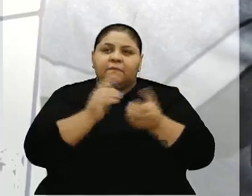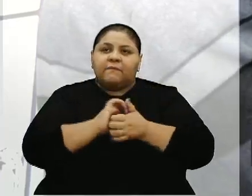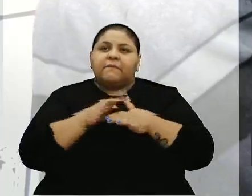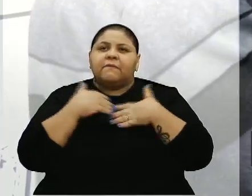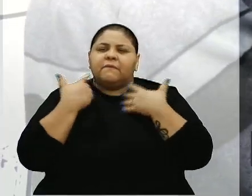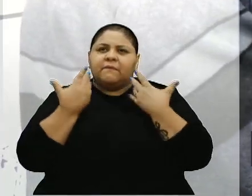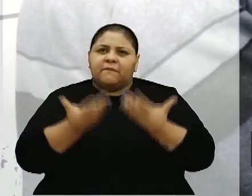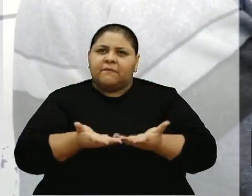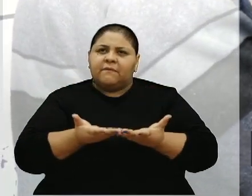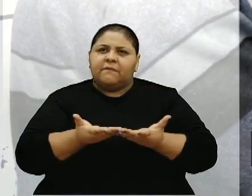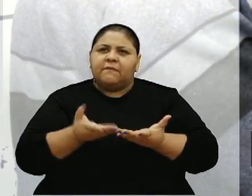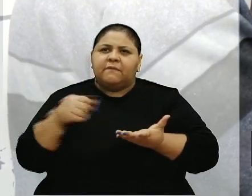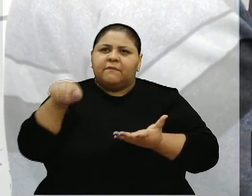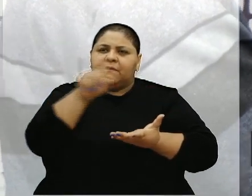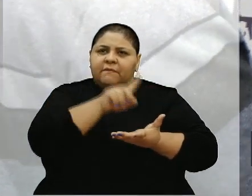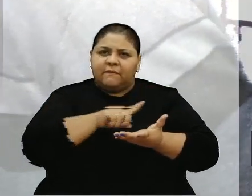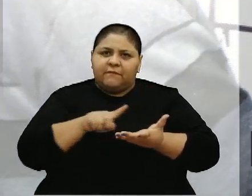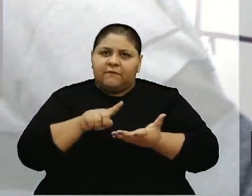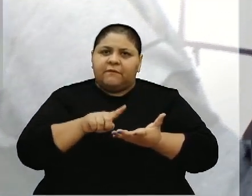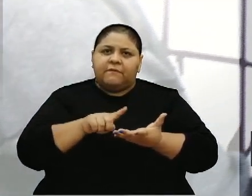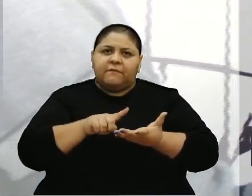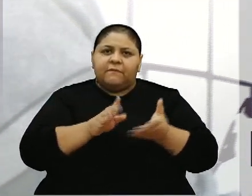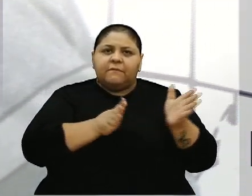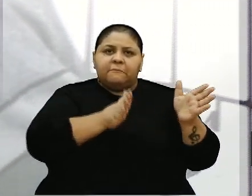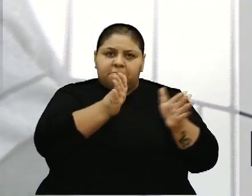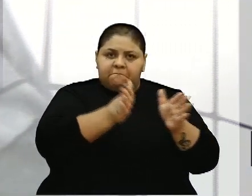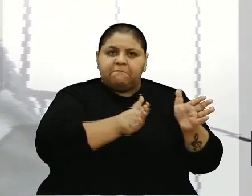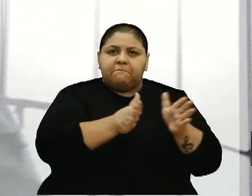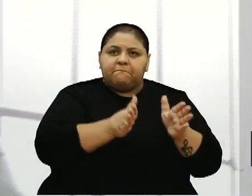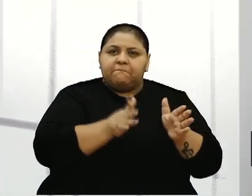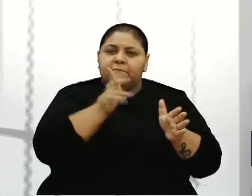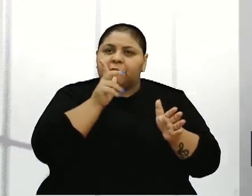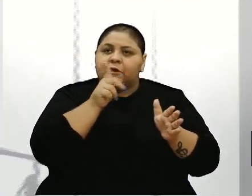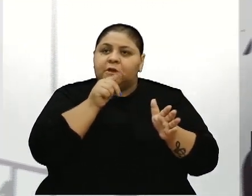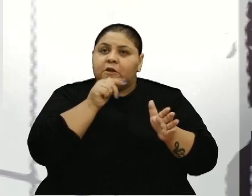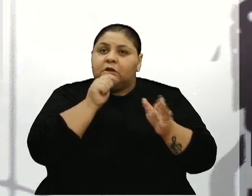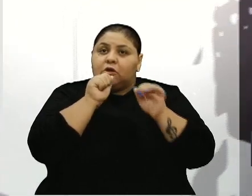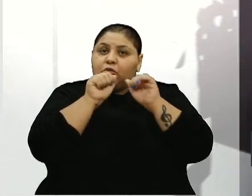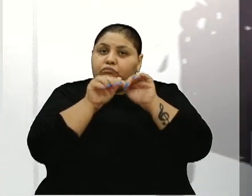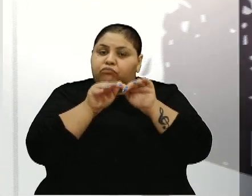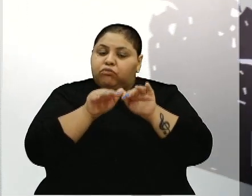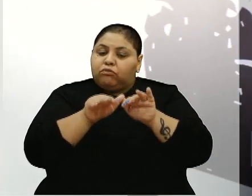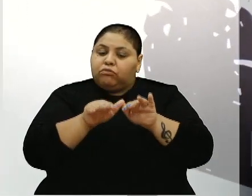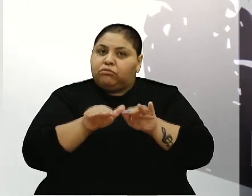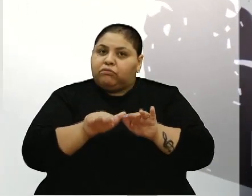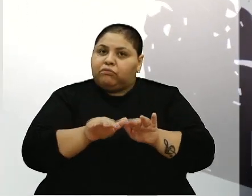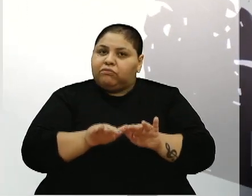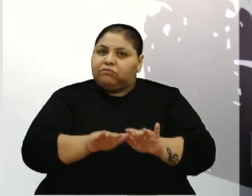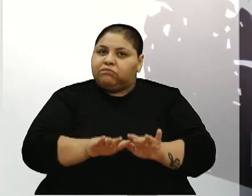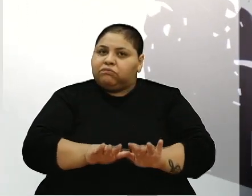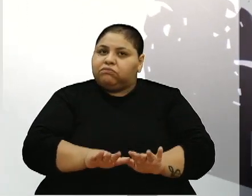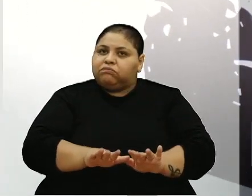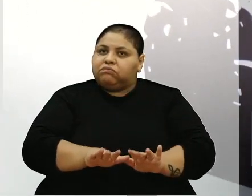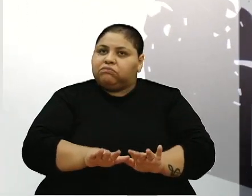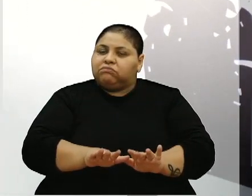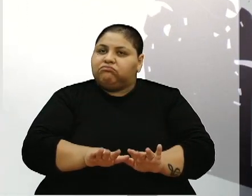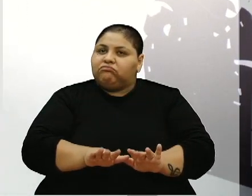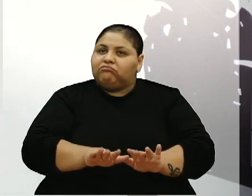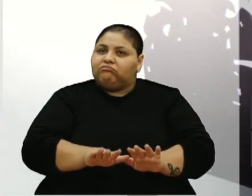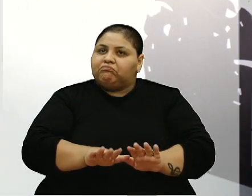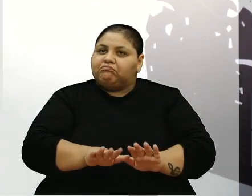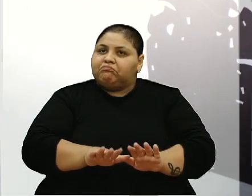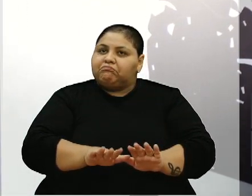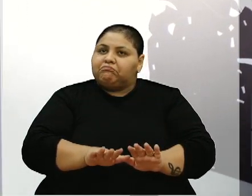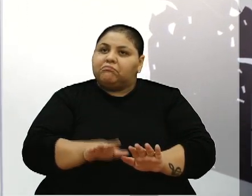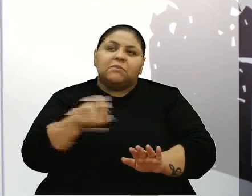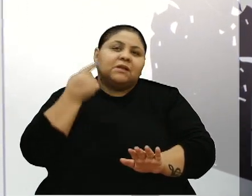então a a nós estamos passando uma fase agora que as águas das enchentes estão baixando e vão deixar já estão deixando muitos